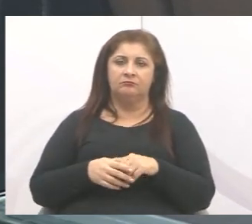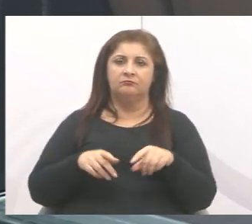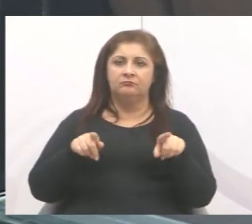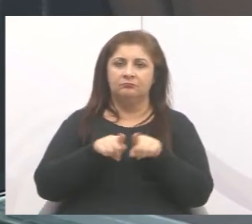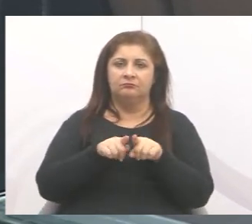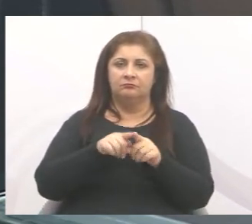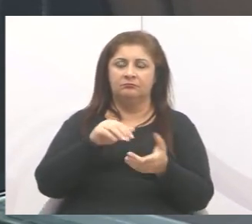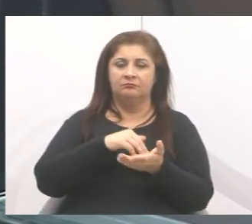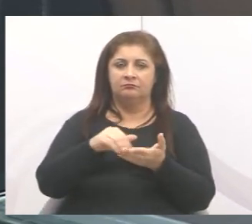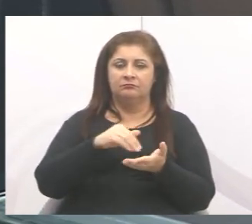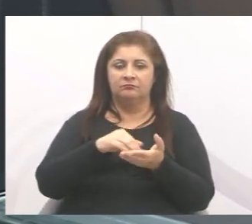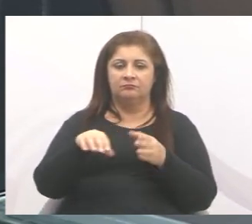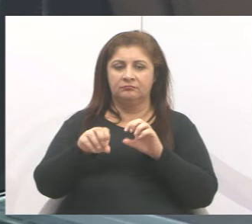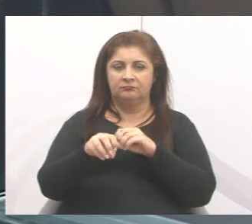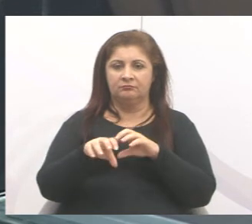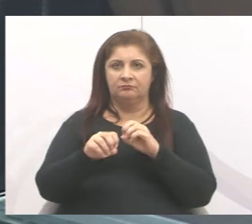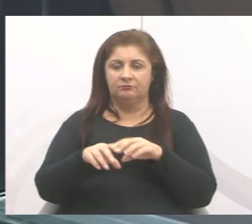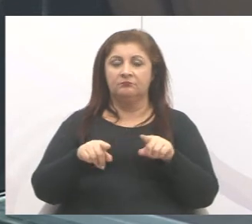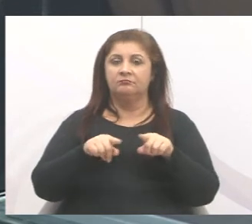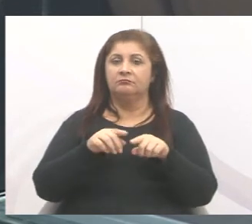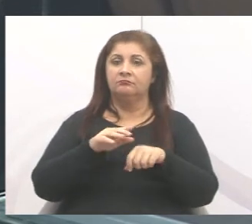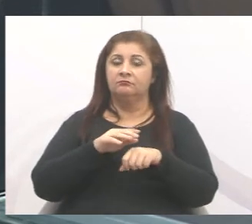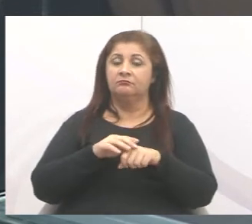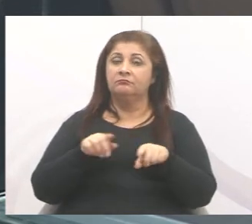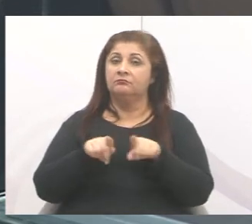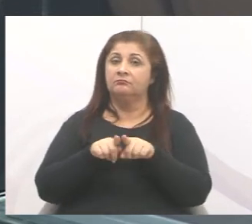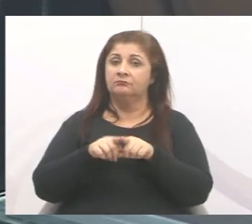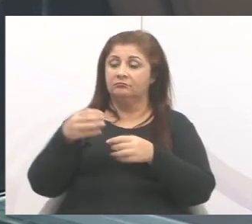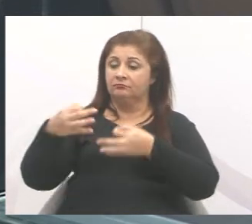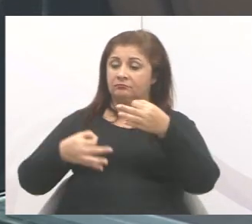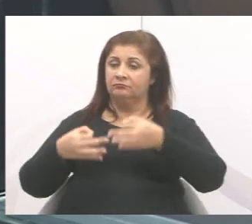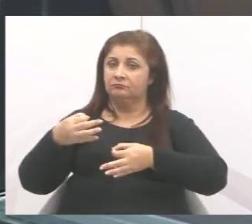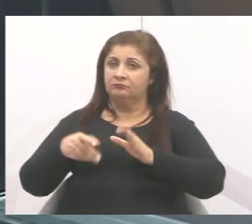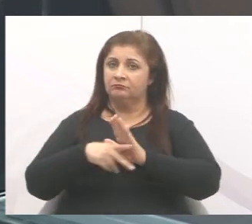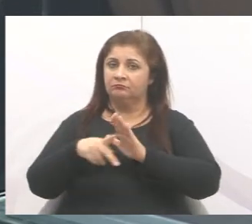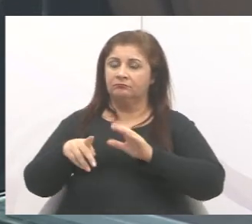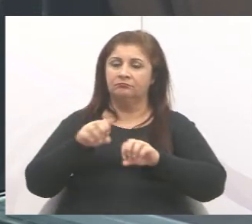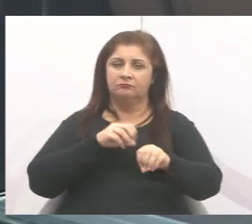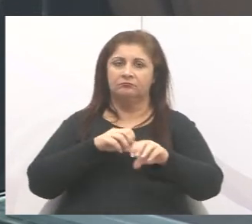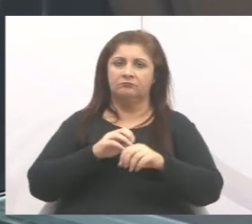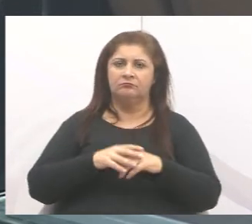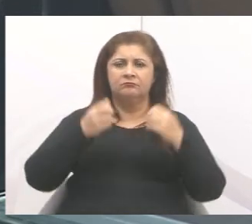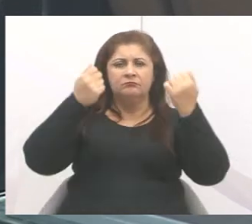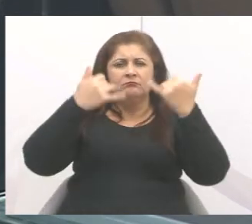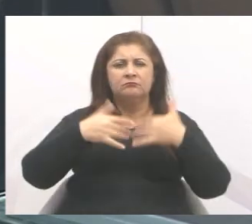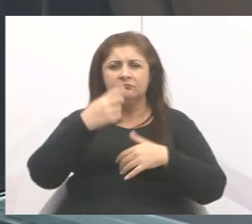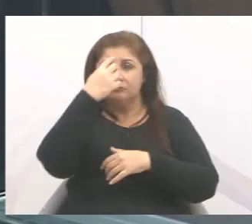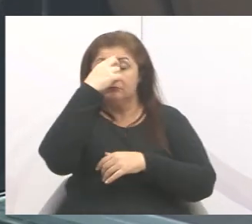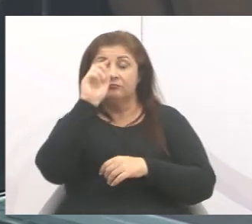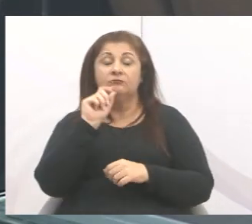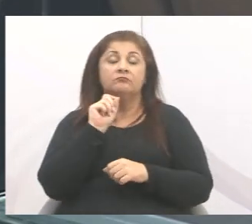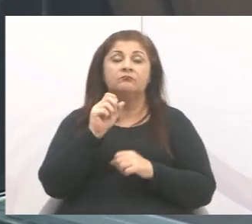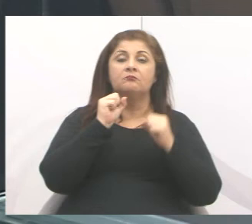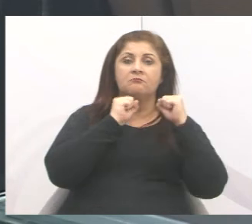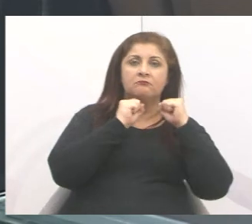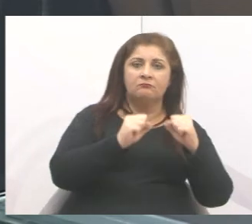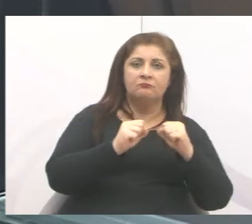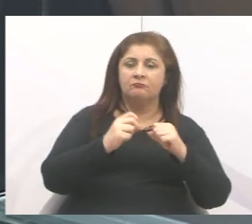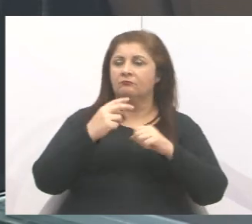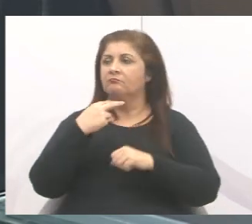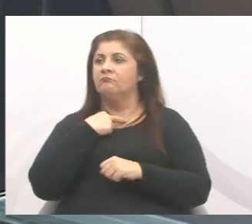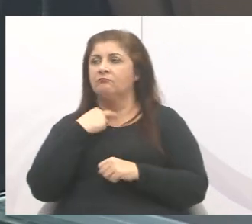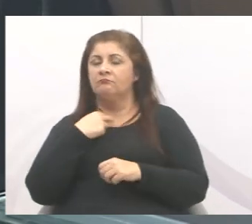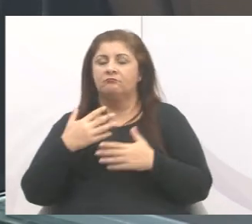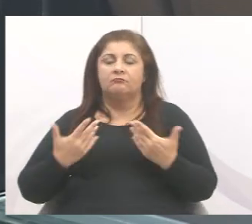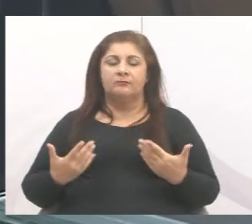secretária de Educação, mais o pessoal do Jurídico da Educação, para a gente esclarecer essas dúvidas e dizer o que será possível e o que não será possível